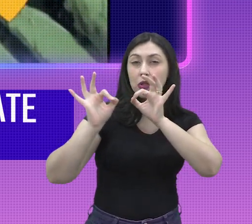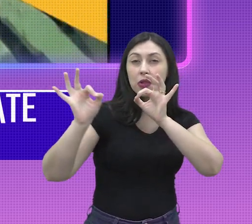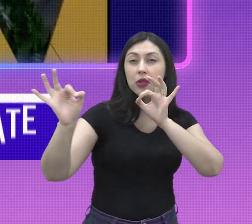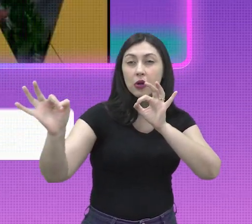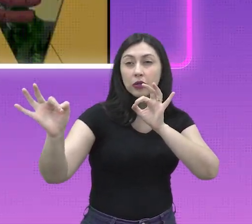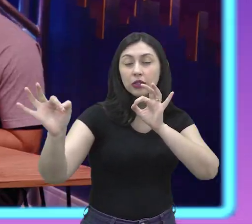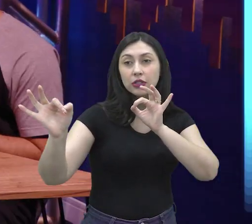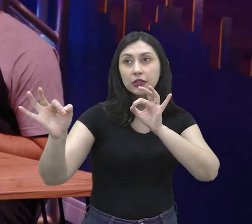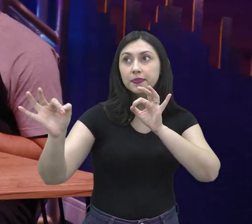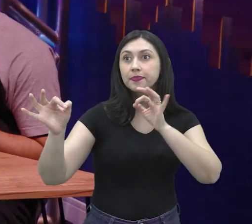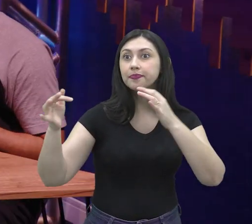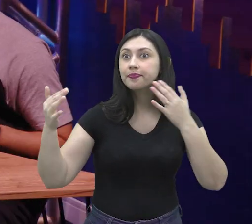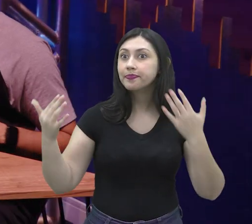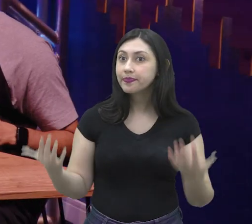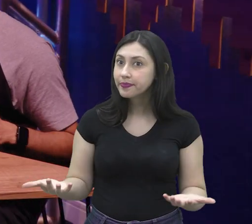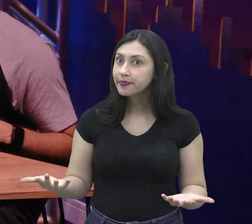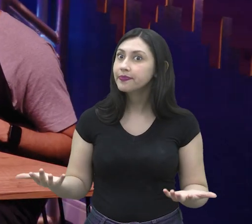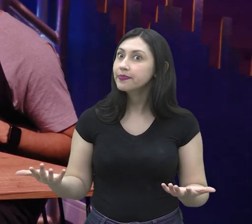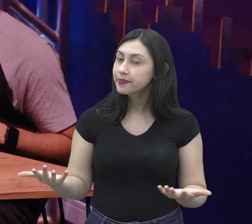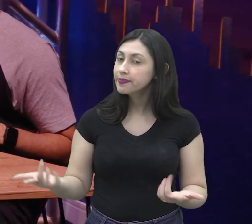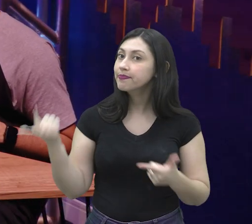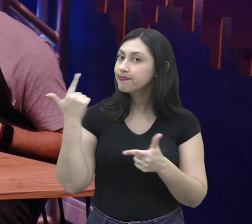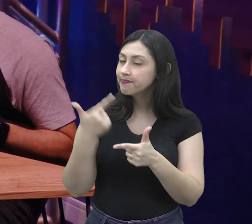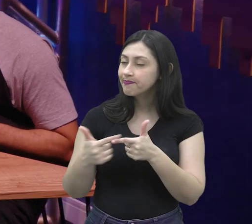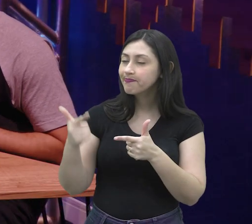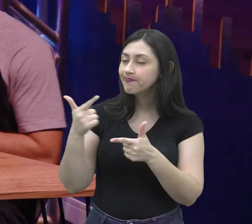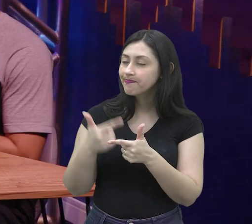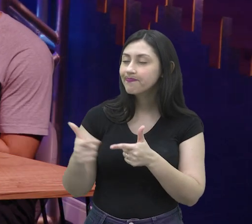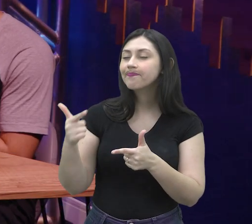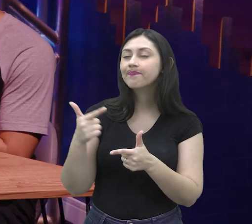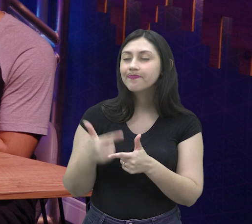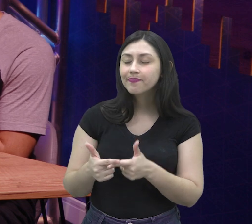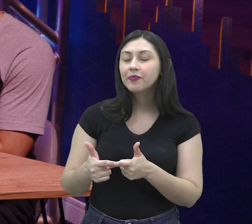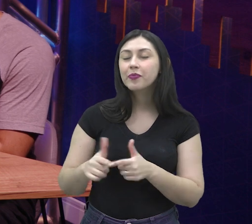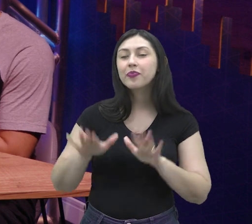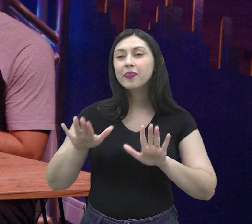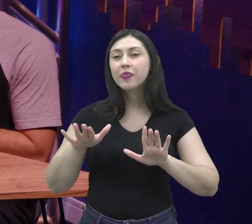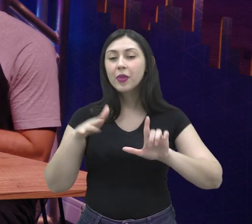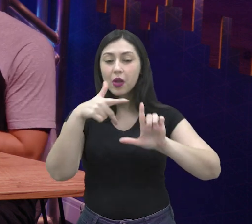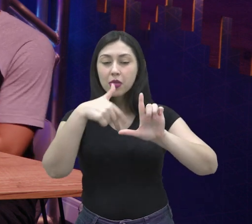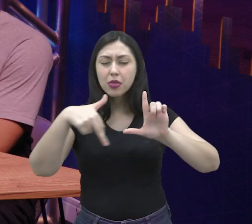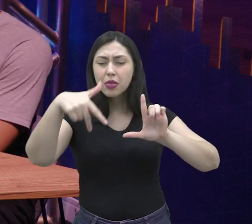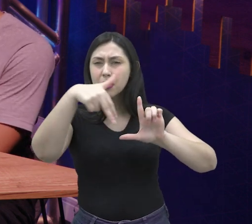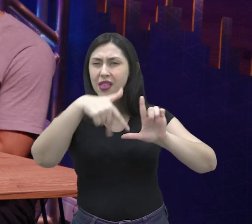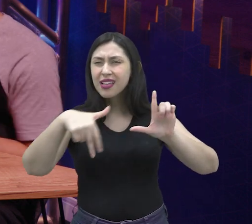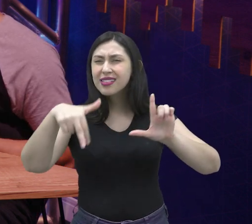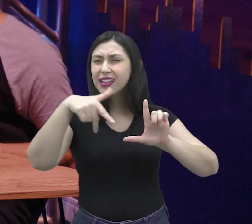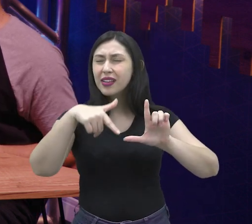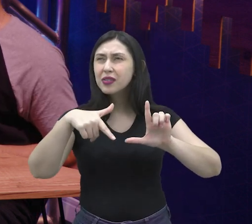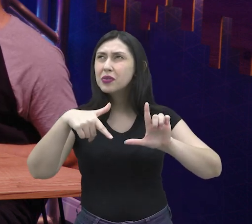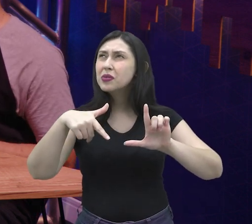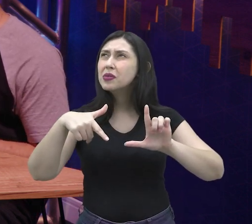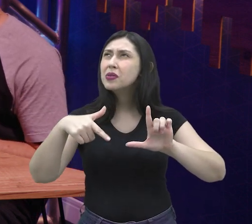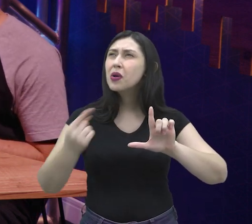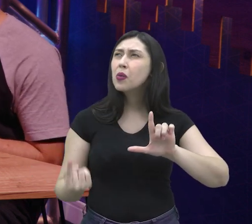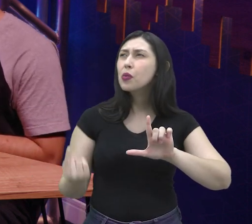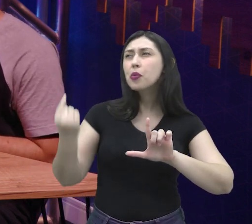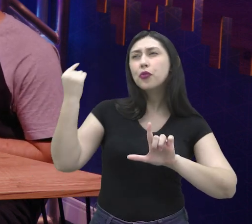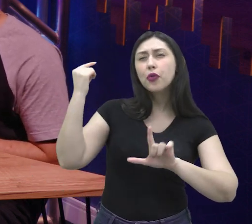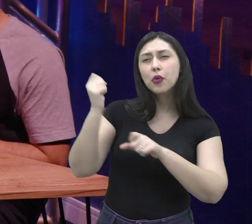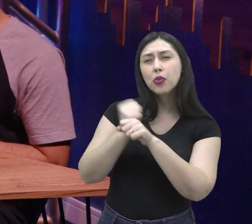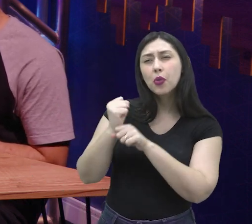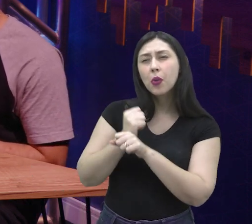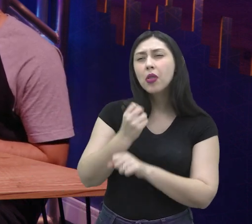afastada. Então, assim, tem toda essa problemática. E, tipo assim, esse desenho é lá do início dos